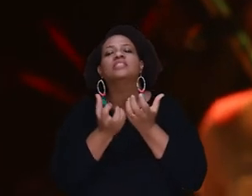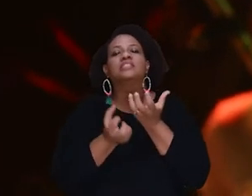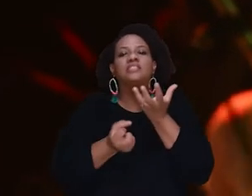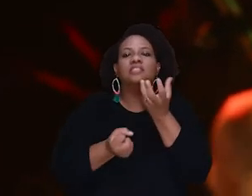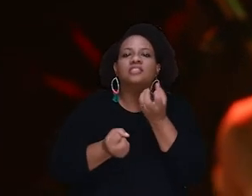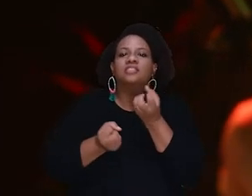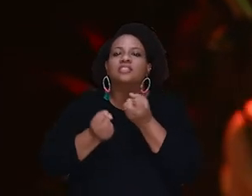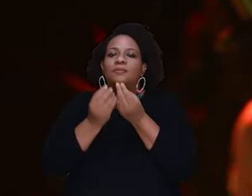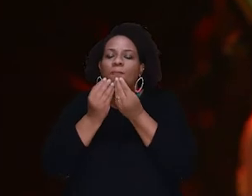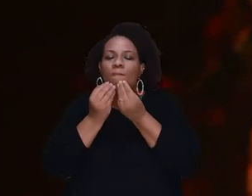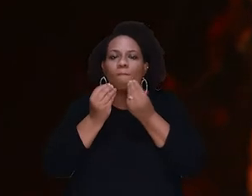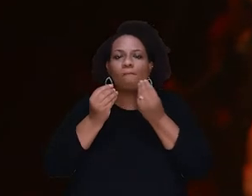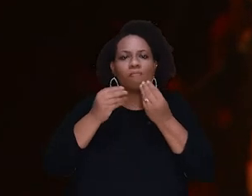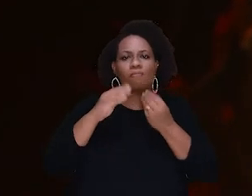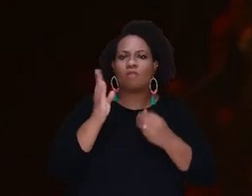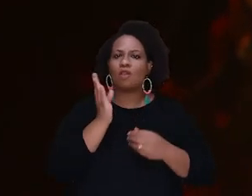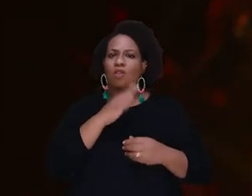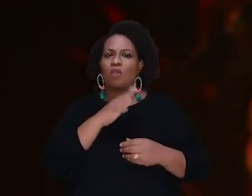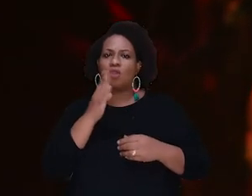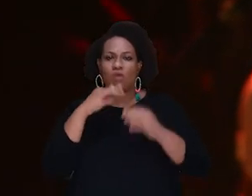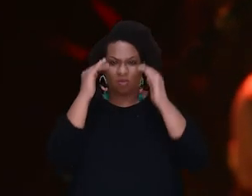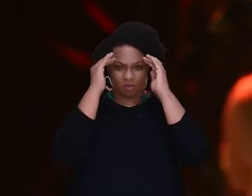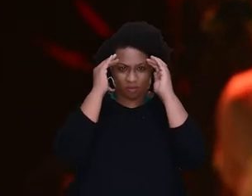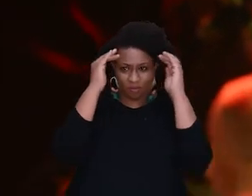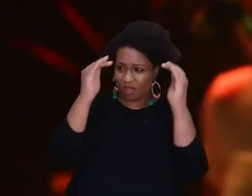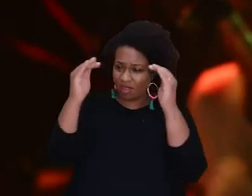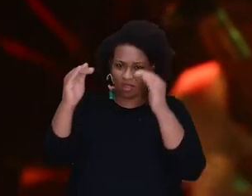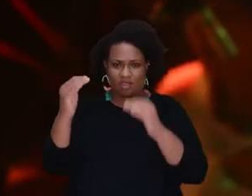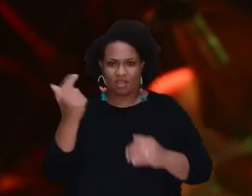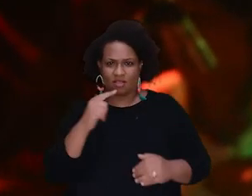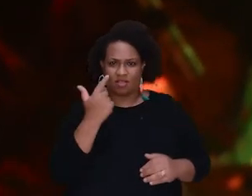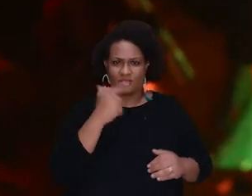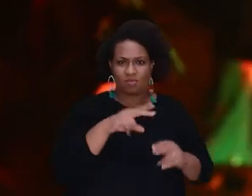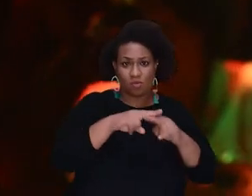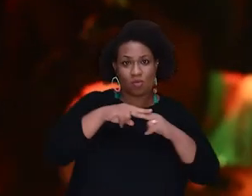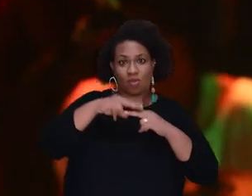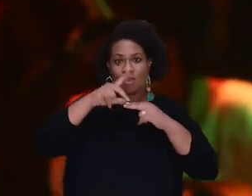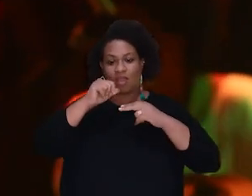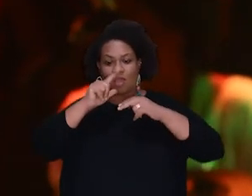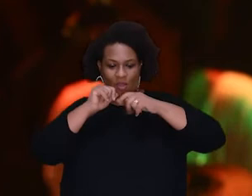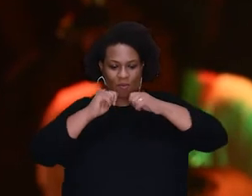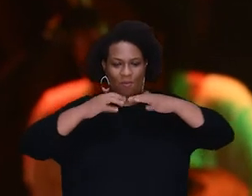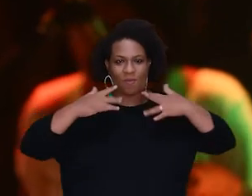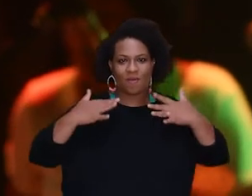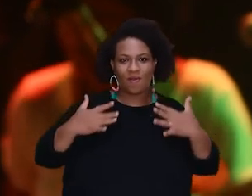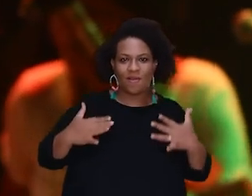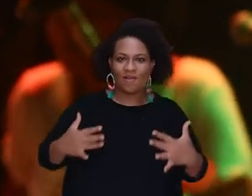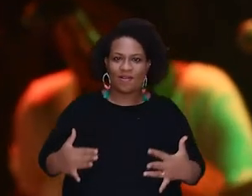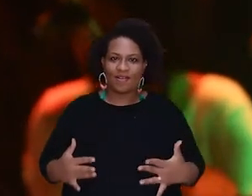seco, logo umedeço e não obedeço porque sou molhada.